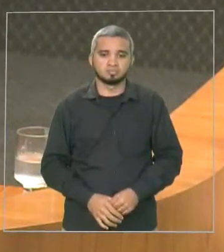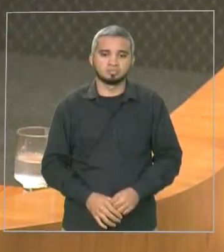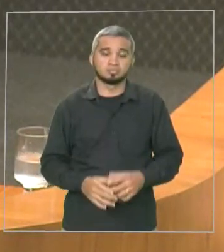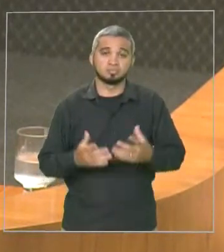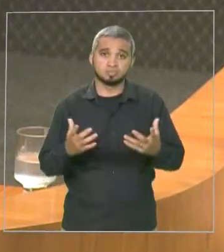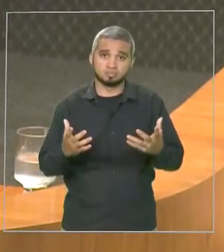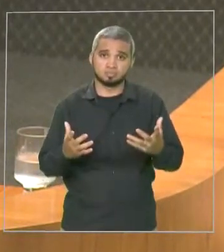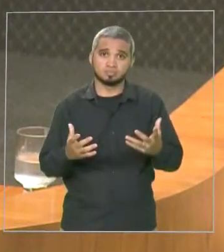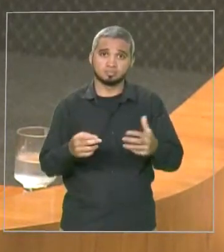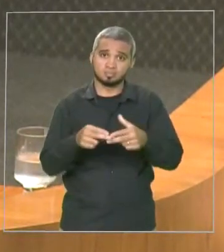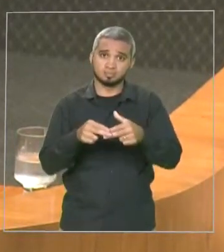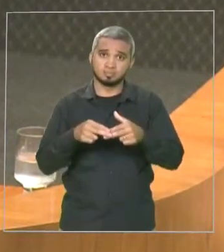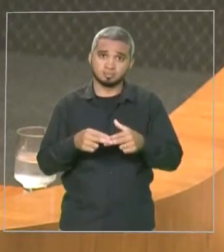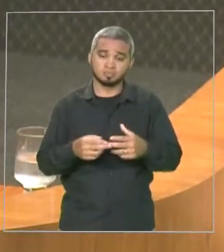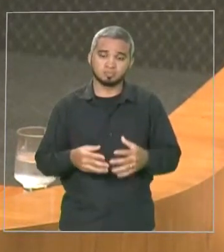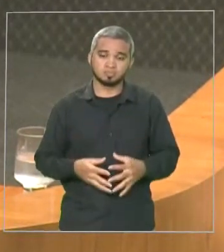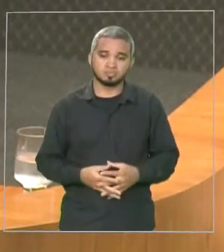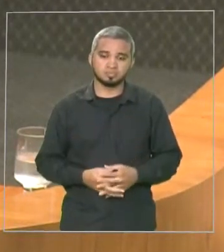talvez